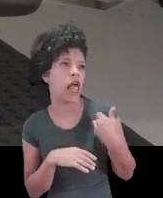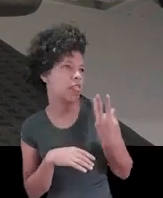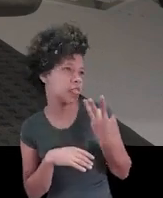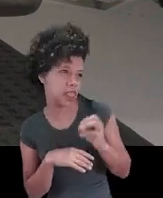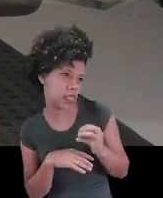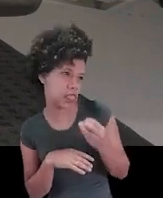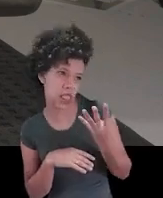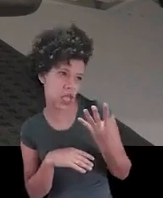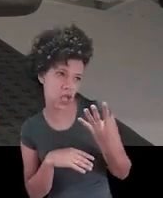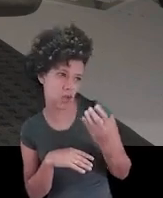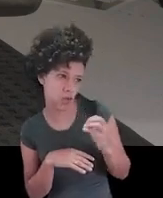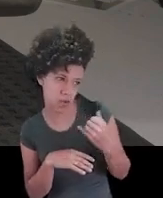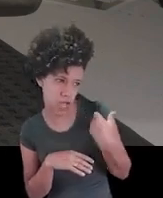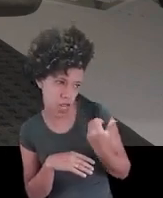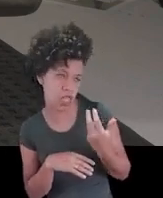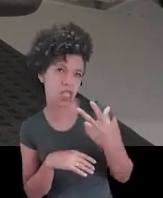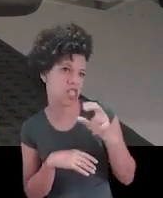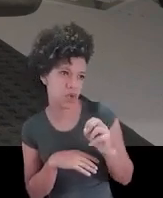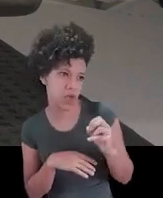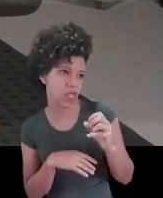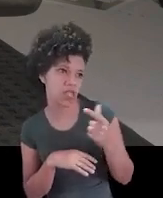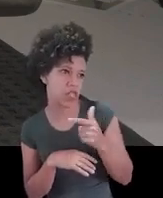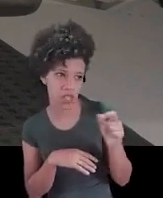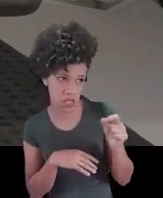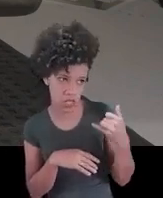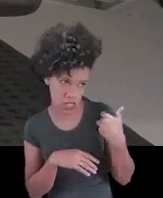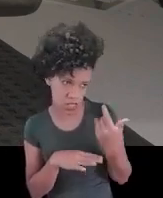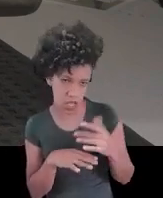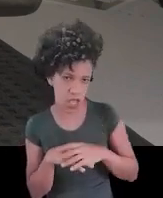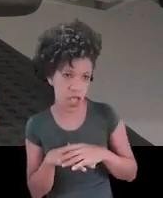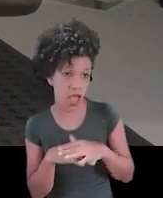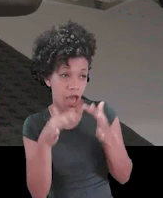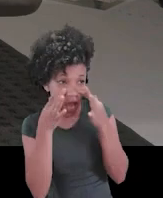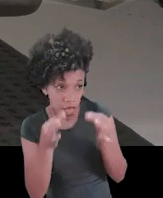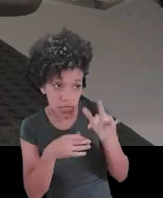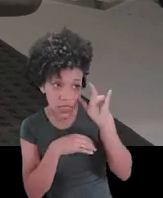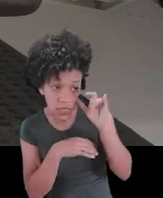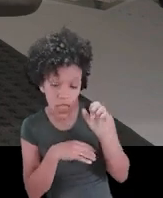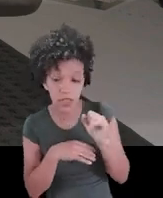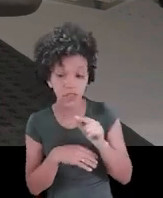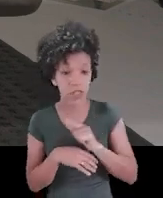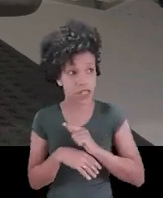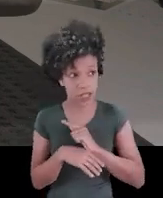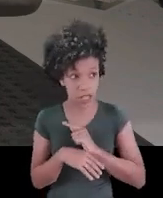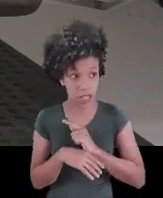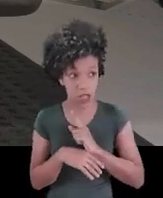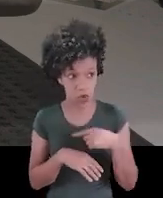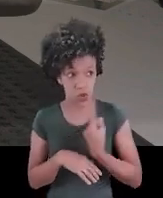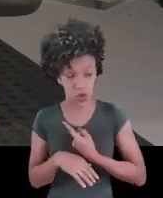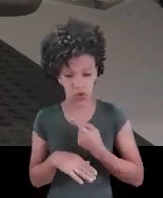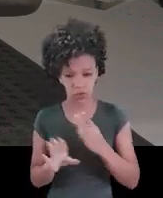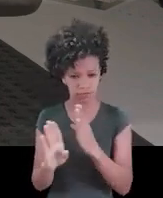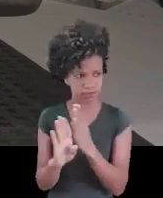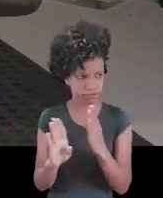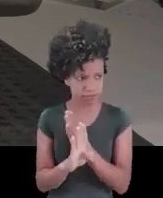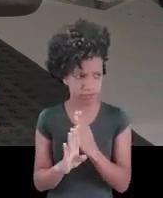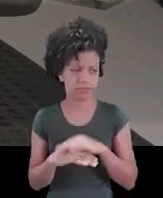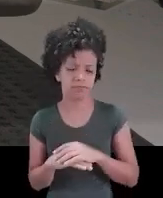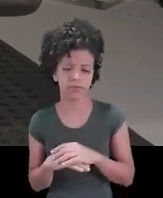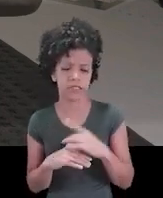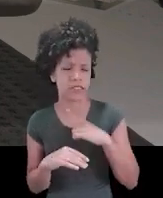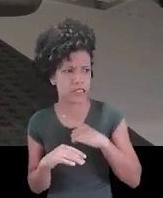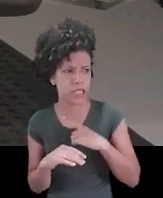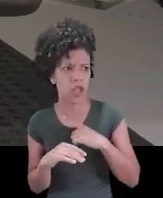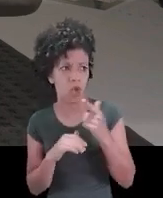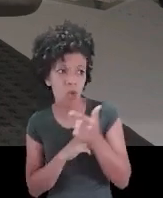30 40 mil seguidores 50 sem a plataforma te dá uma atenção um pouco melhor se você tiver verificado no nosso caso a gente nossos verificados após